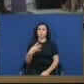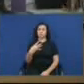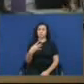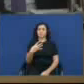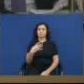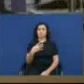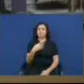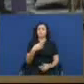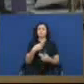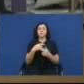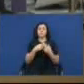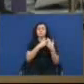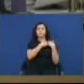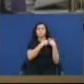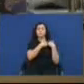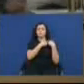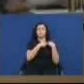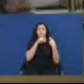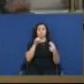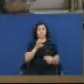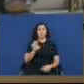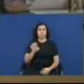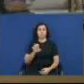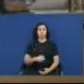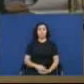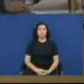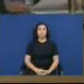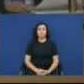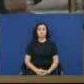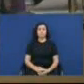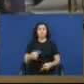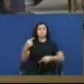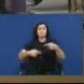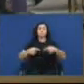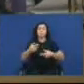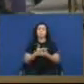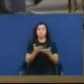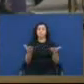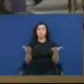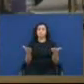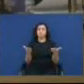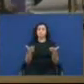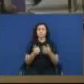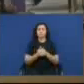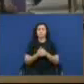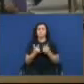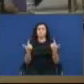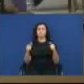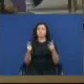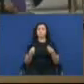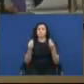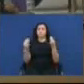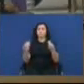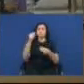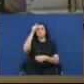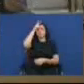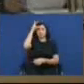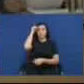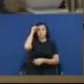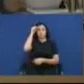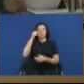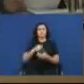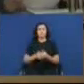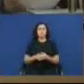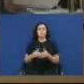535/2014. Vereador José Roberto Bernardo. Em discussão. Não havendo ao Executivo.